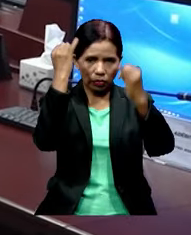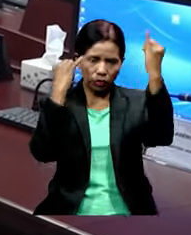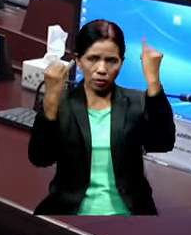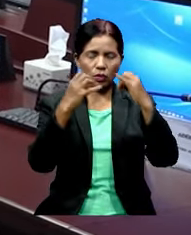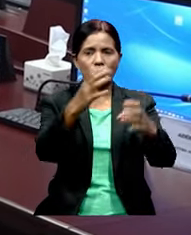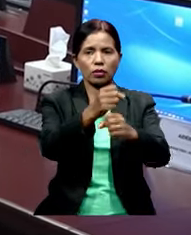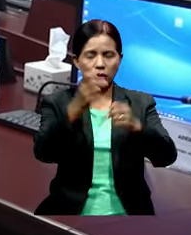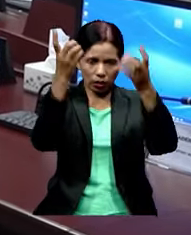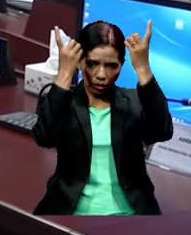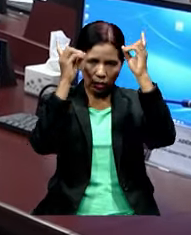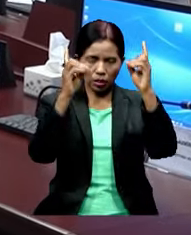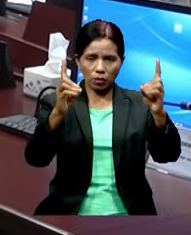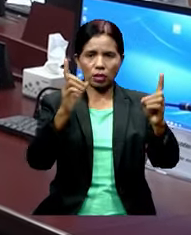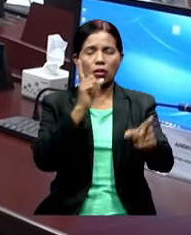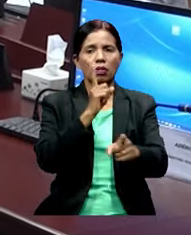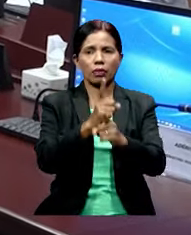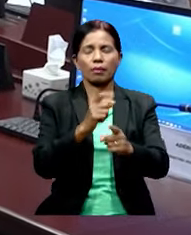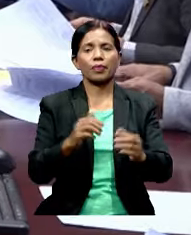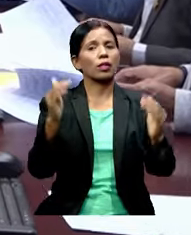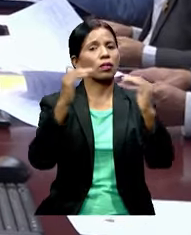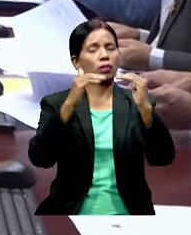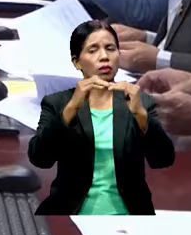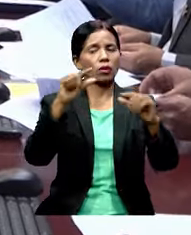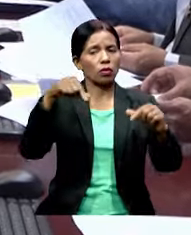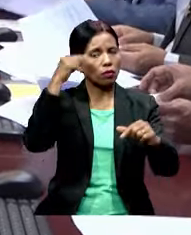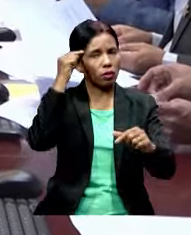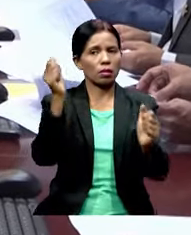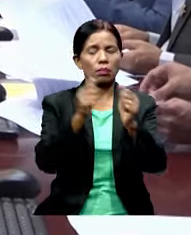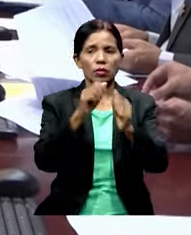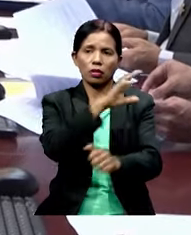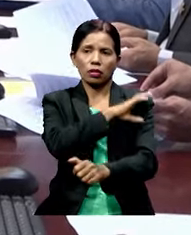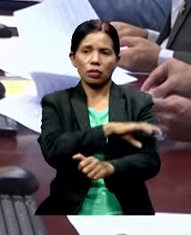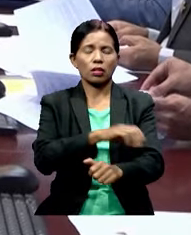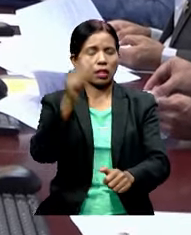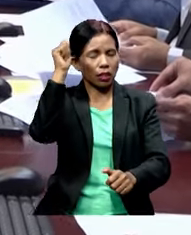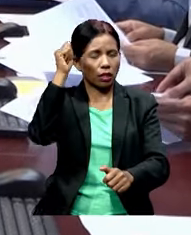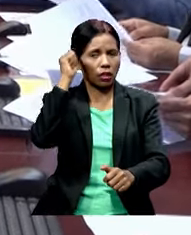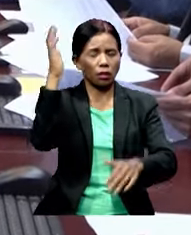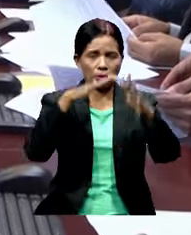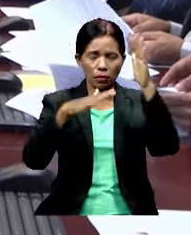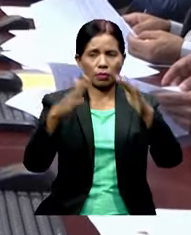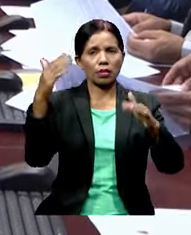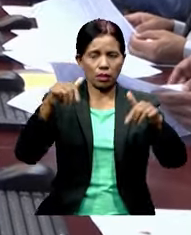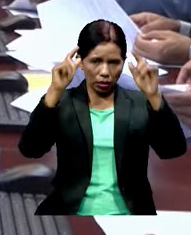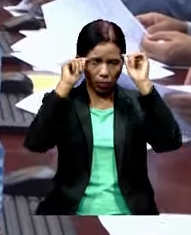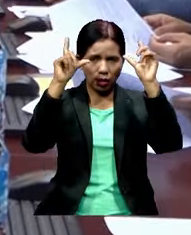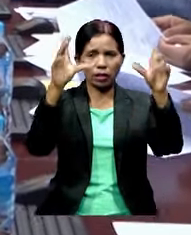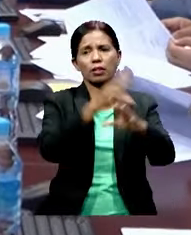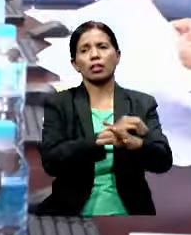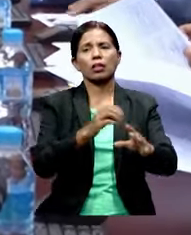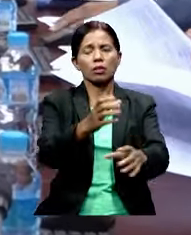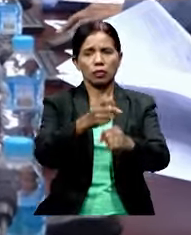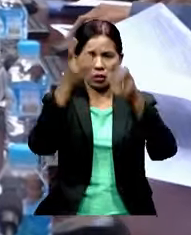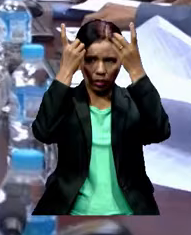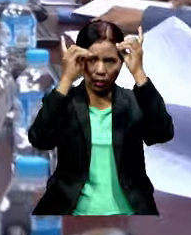foti desijang ida nebe efetiva. Iha reunião ne, governo hamutu ko parte segurança analisa conflito nebe akontese ya teritorio laran no sei foti